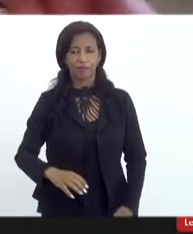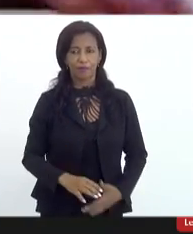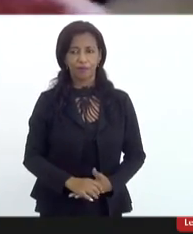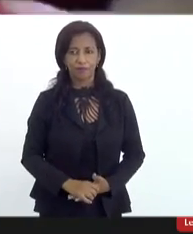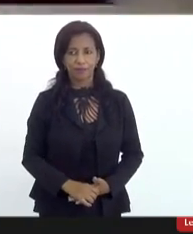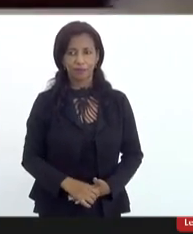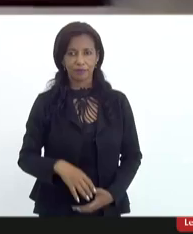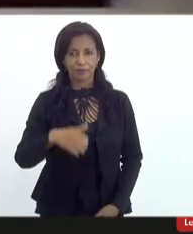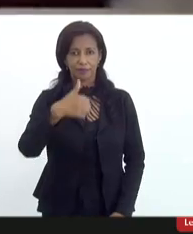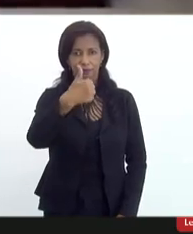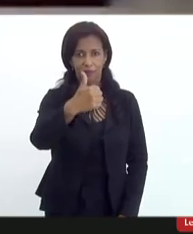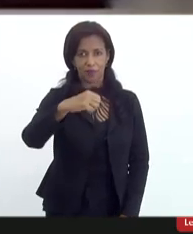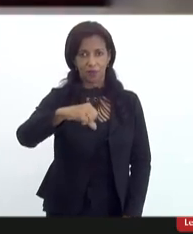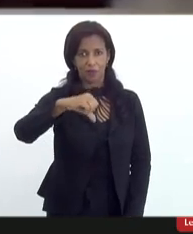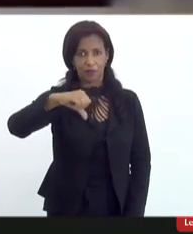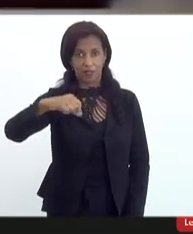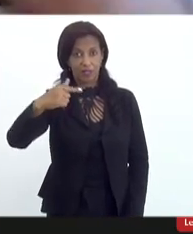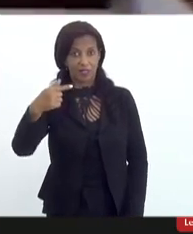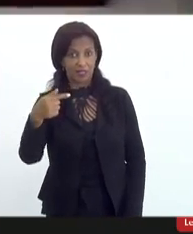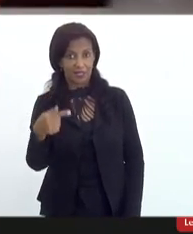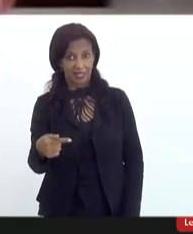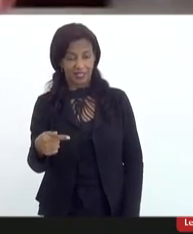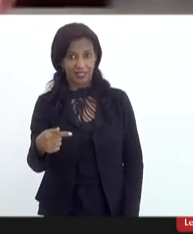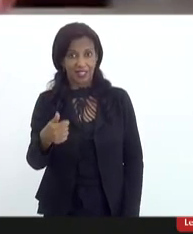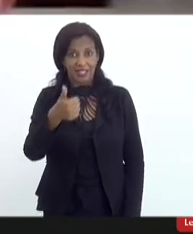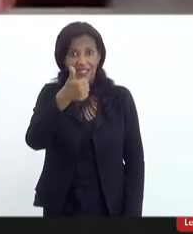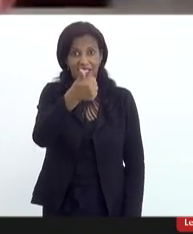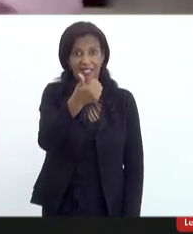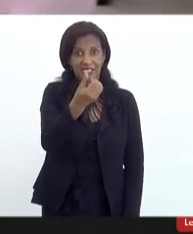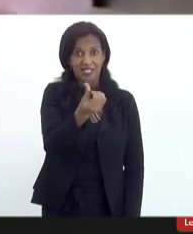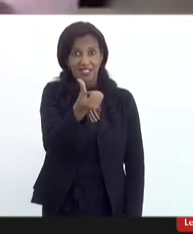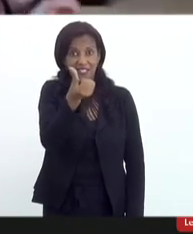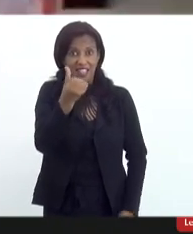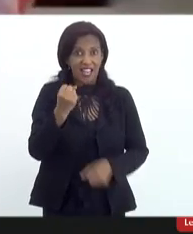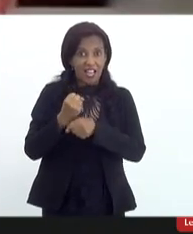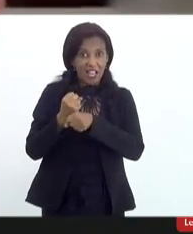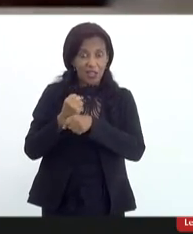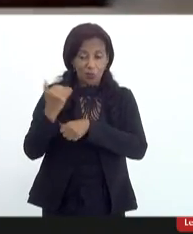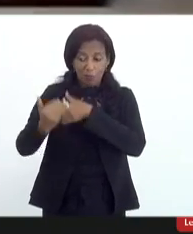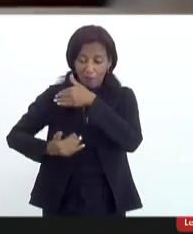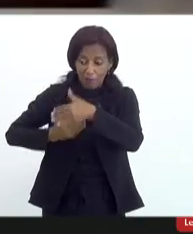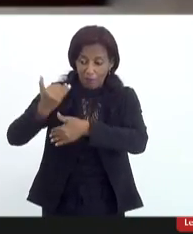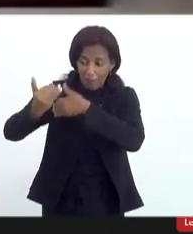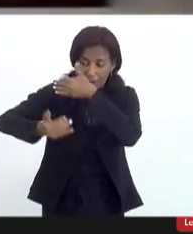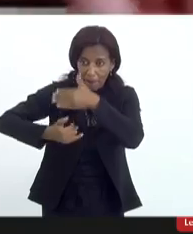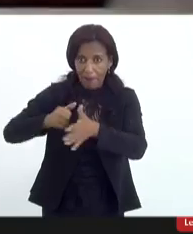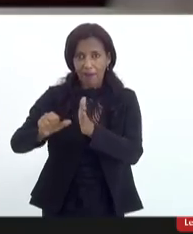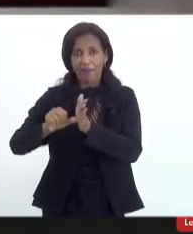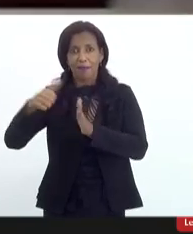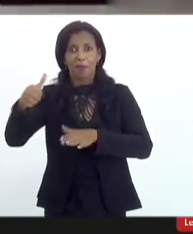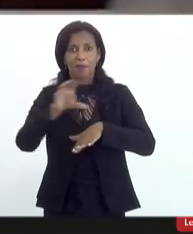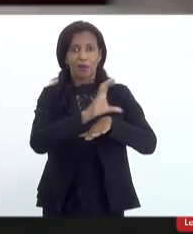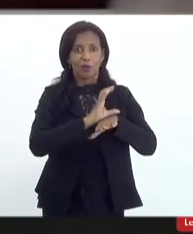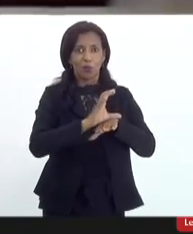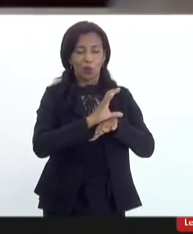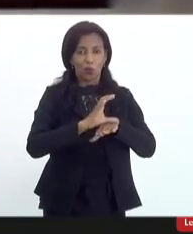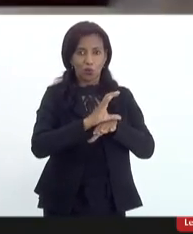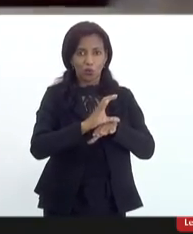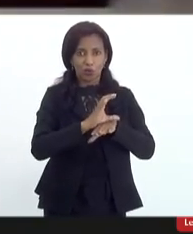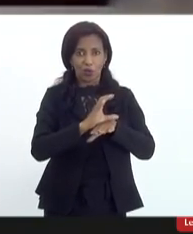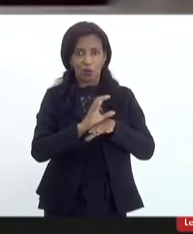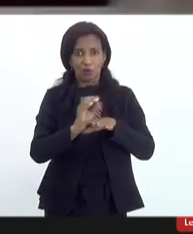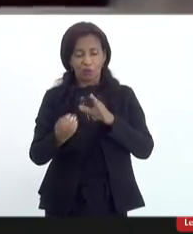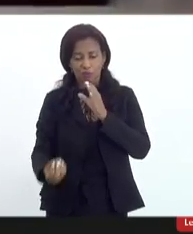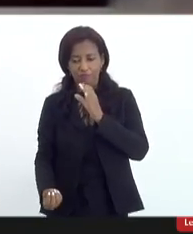em 1997, 106 anos depois da primeira Constituição Republicana, surge